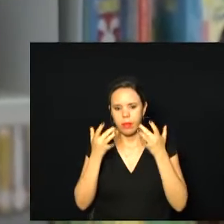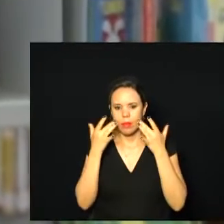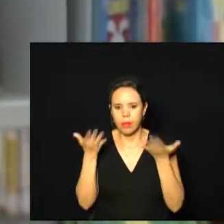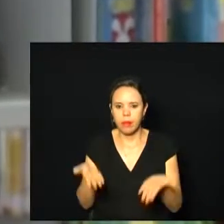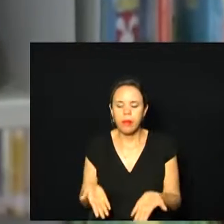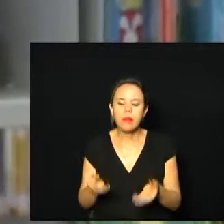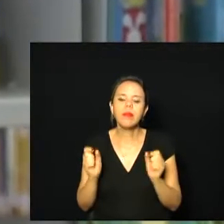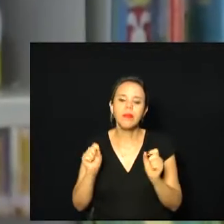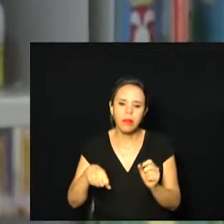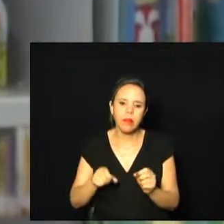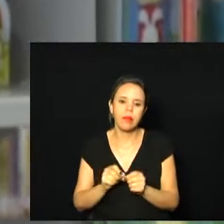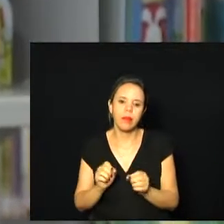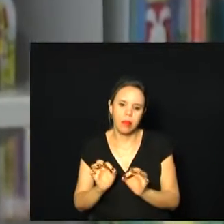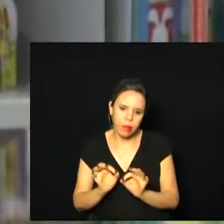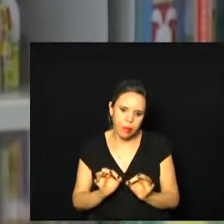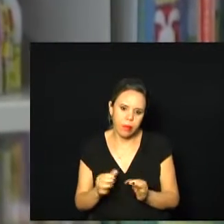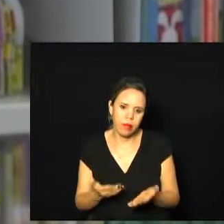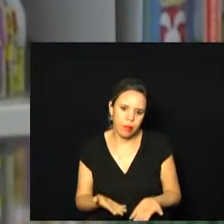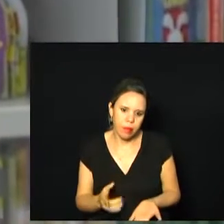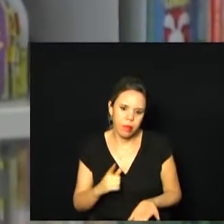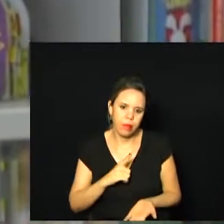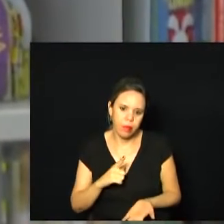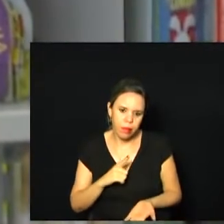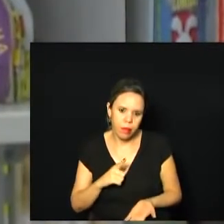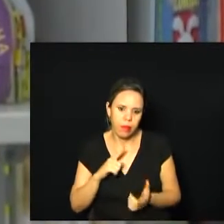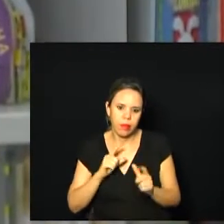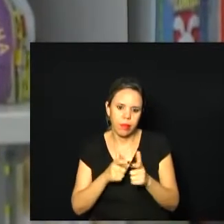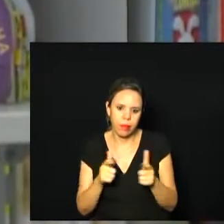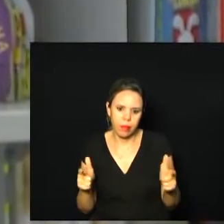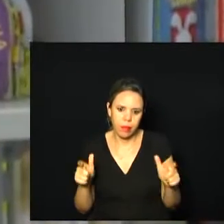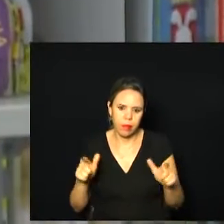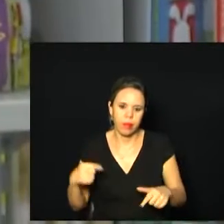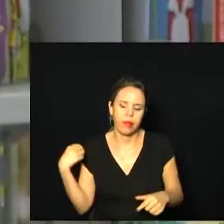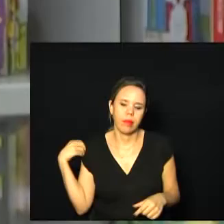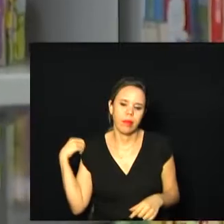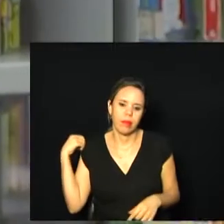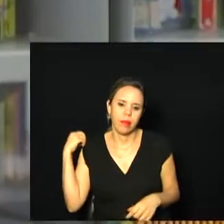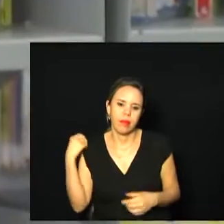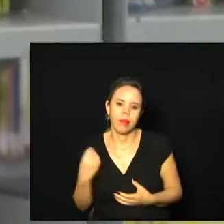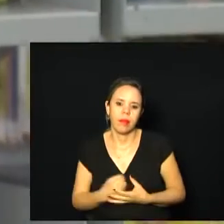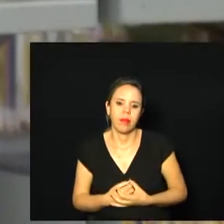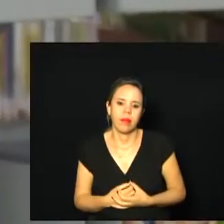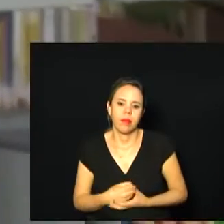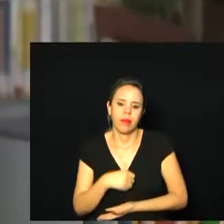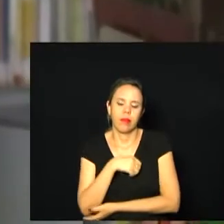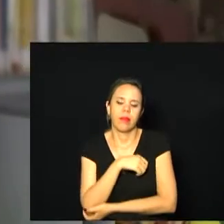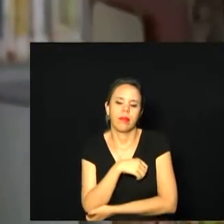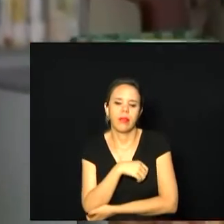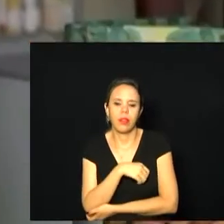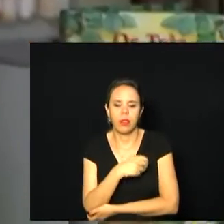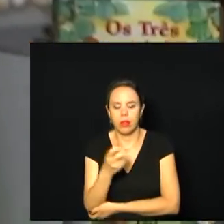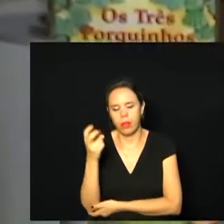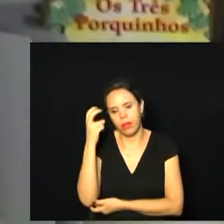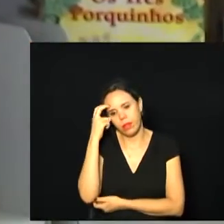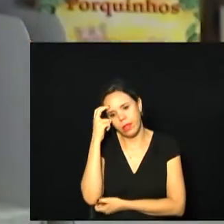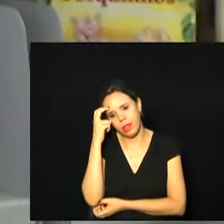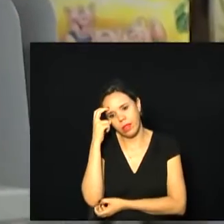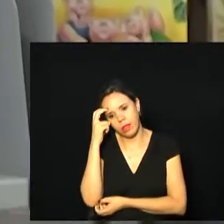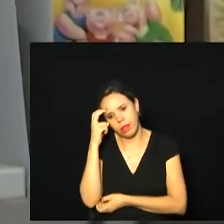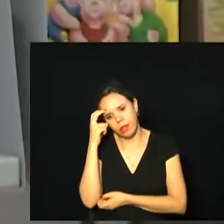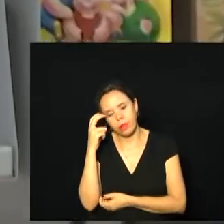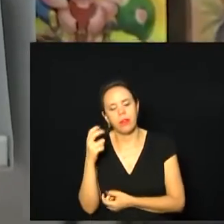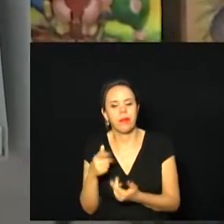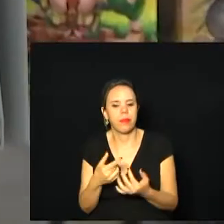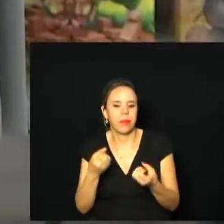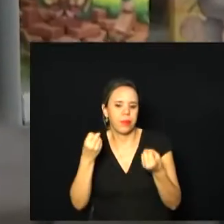aqui, como é que é? Um anfiteatro, isso. Nós temos essa ampliação do espaço, né? Que vai servir para eventos culturais, contação de